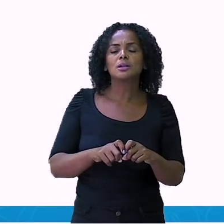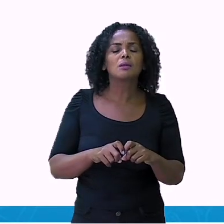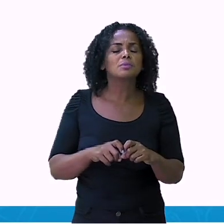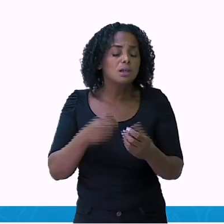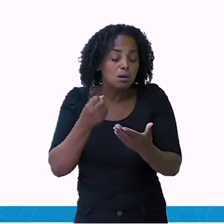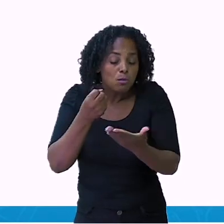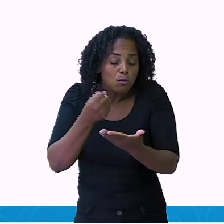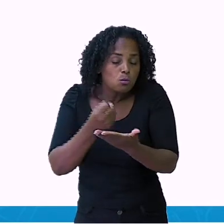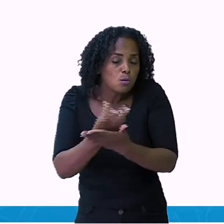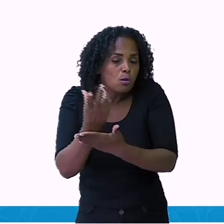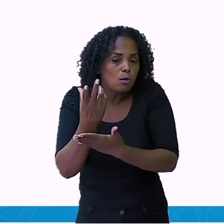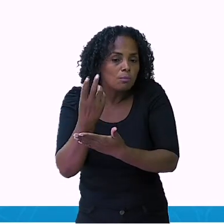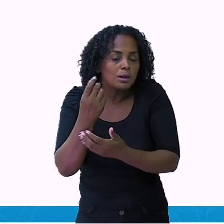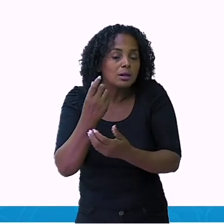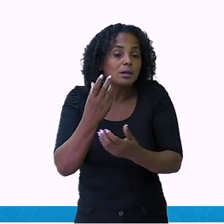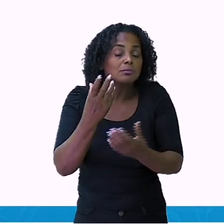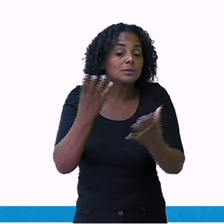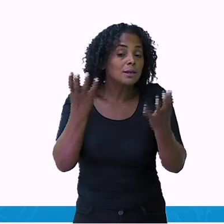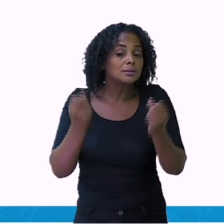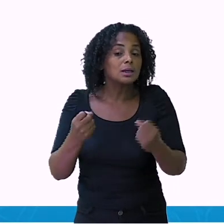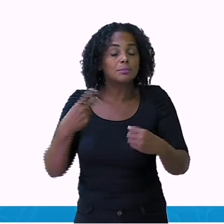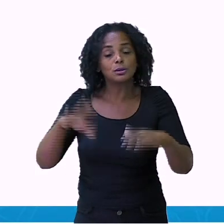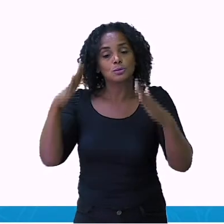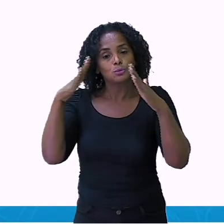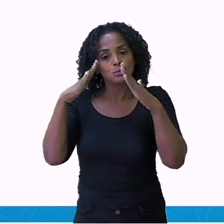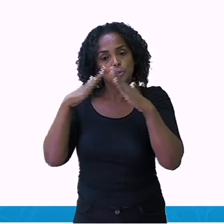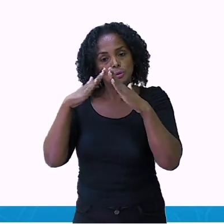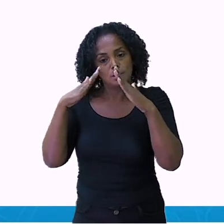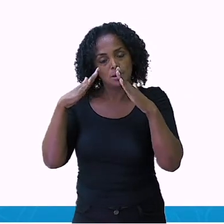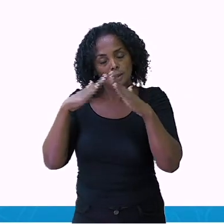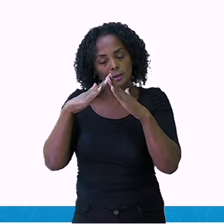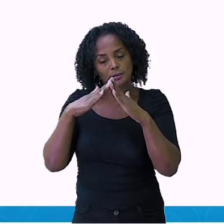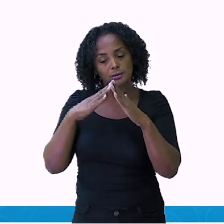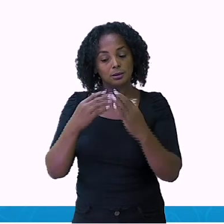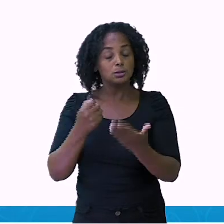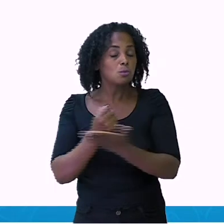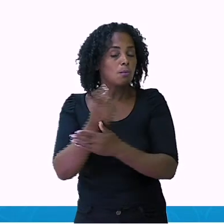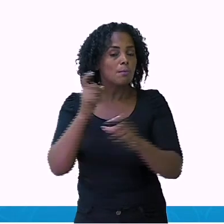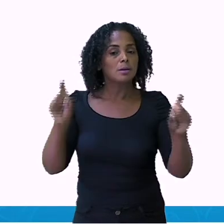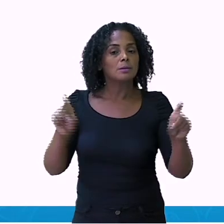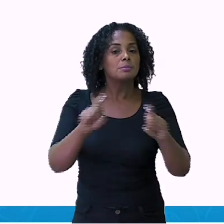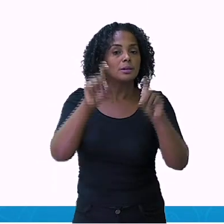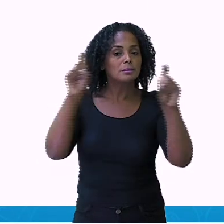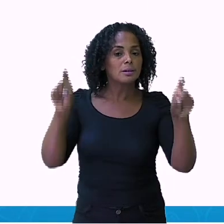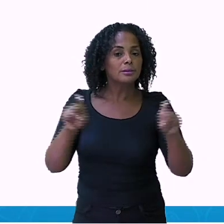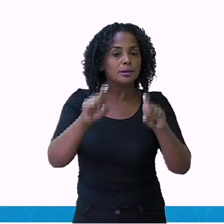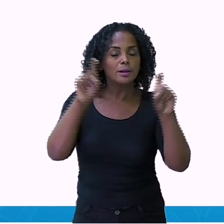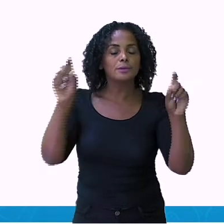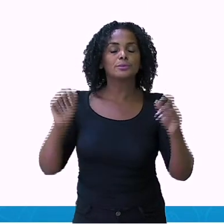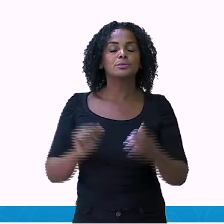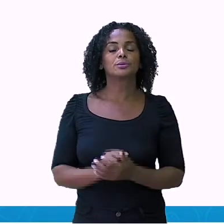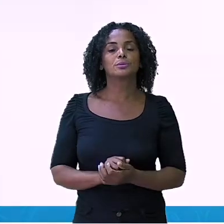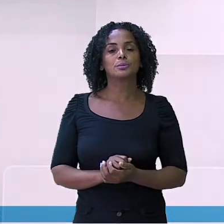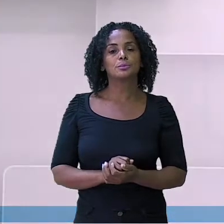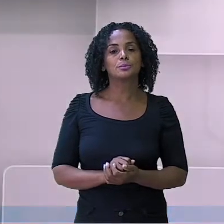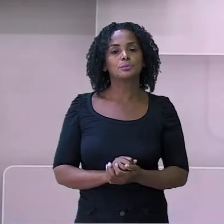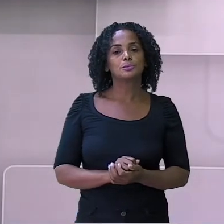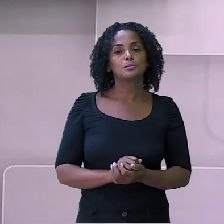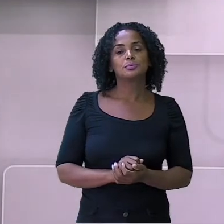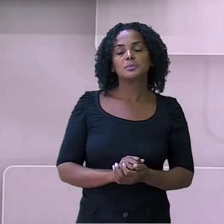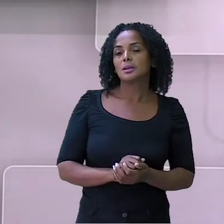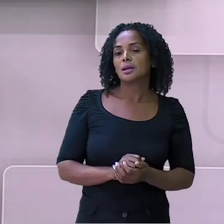recebe na comodidade da sua casa nessa o quê? Na compra online, né? Que a gente vai utilizar aí o meio